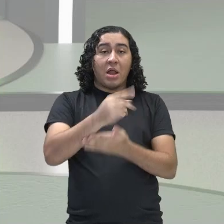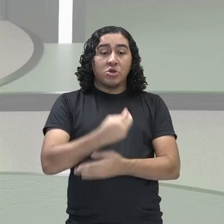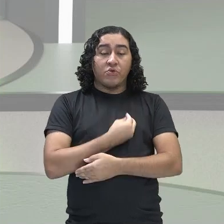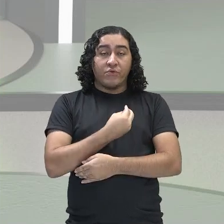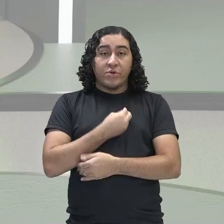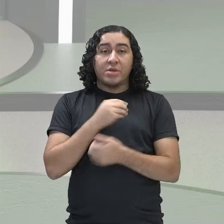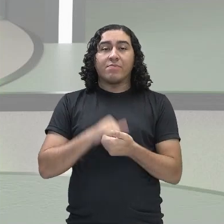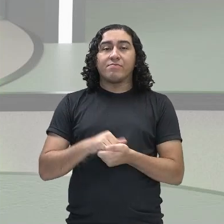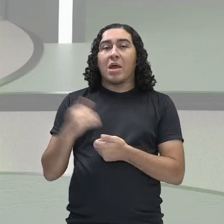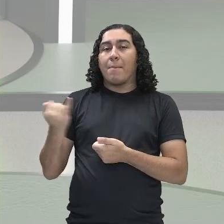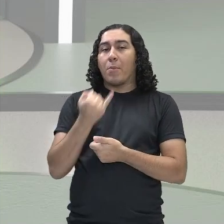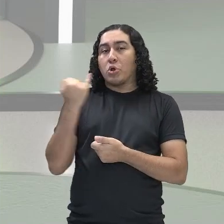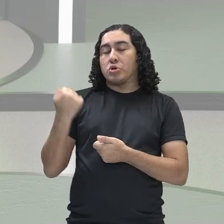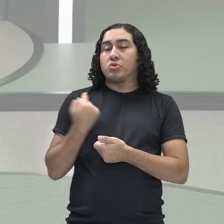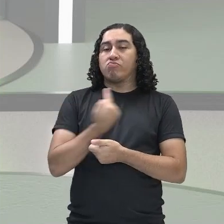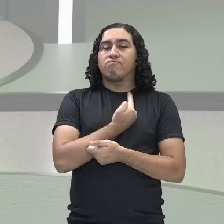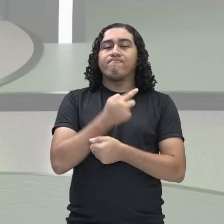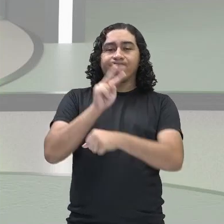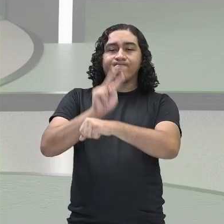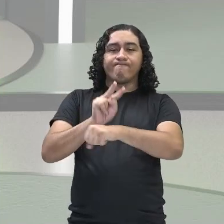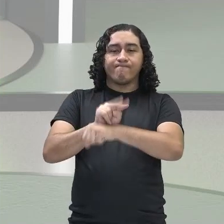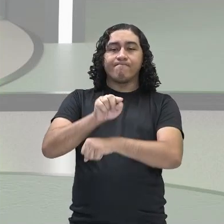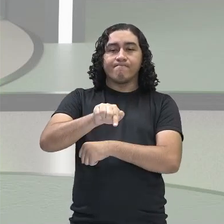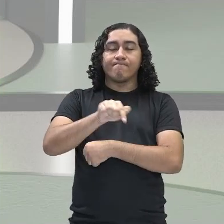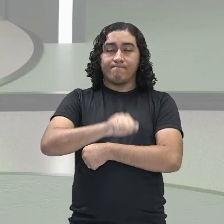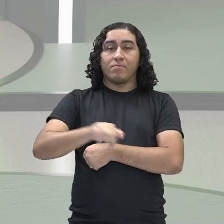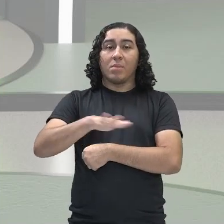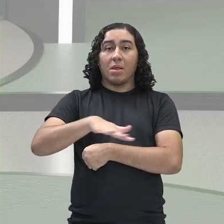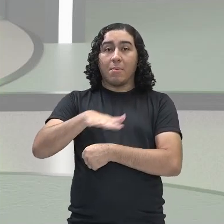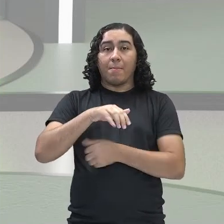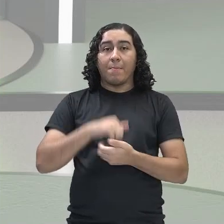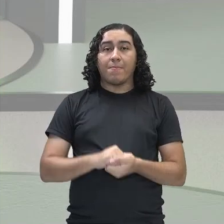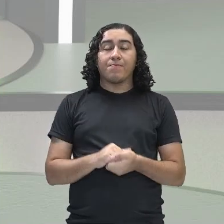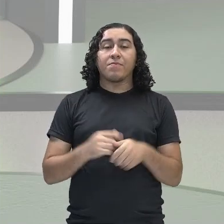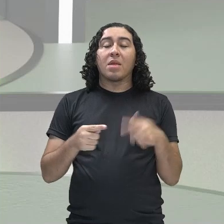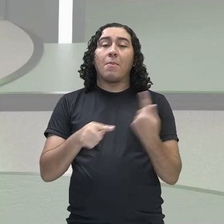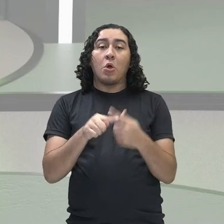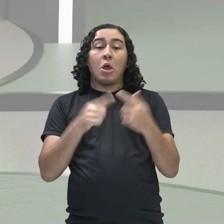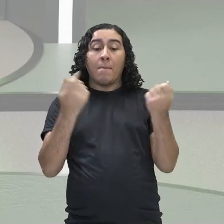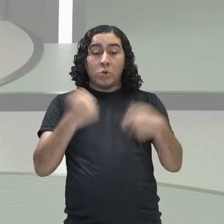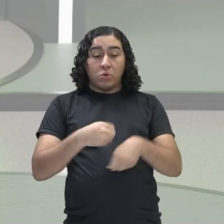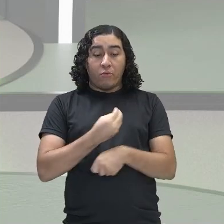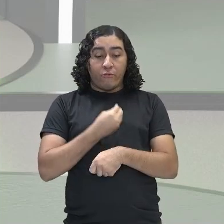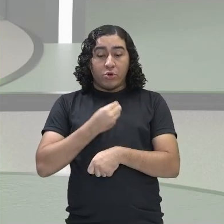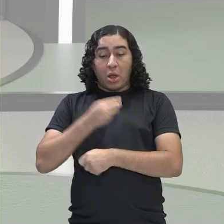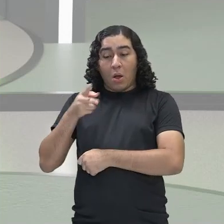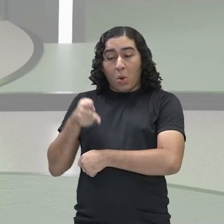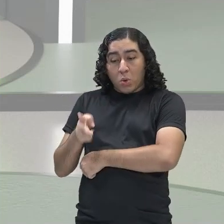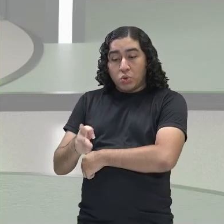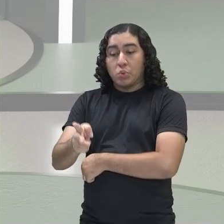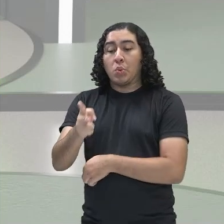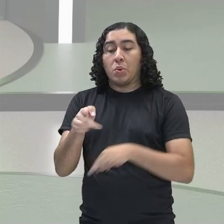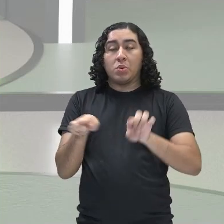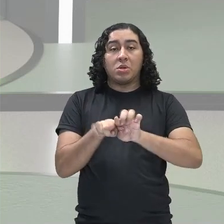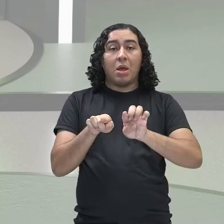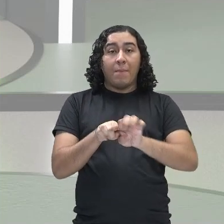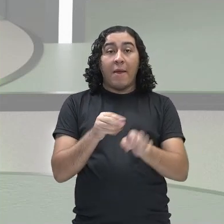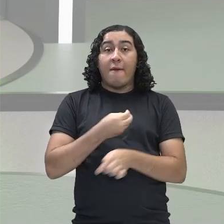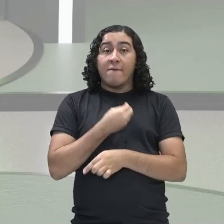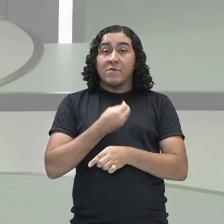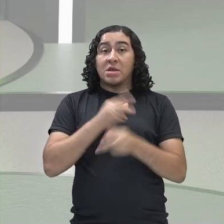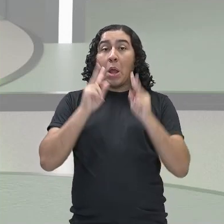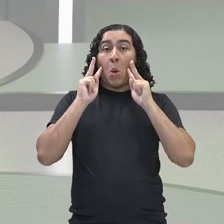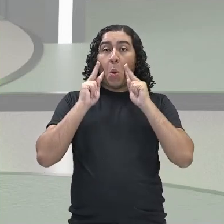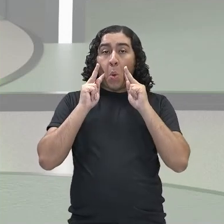manter, preservar e conservar essas áreas exatamente para a sobrevivência das espécies e para a sobrevivência da